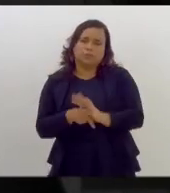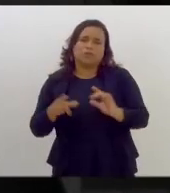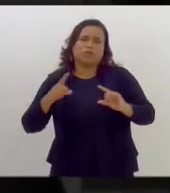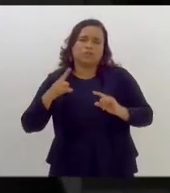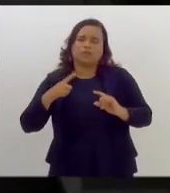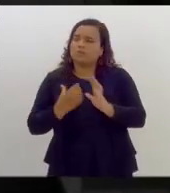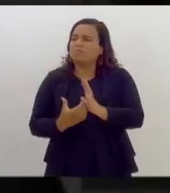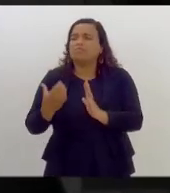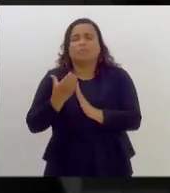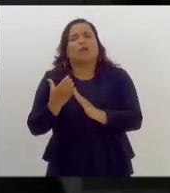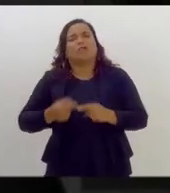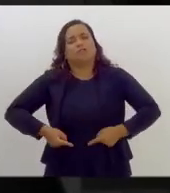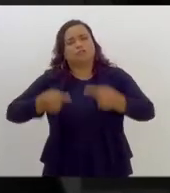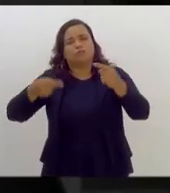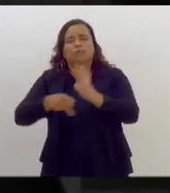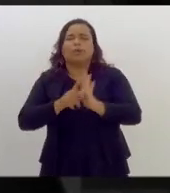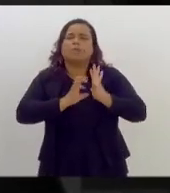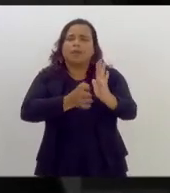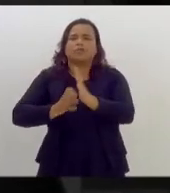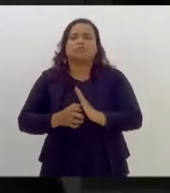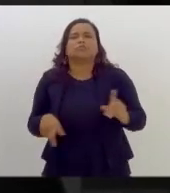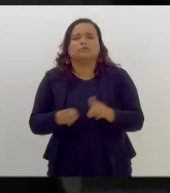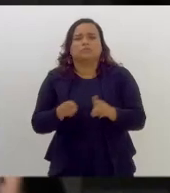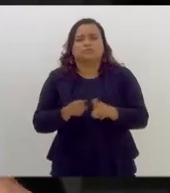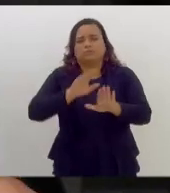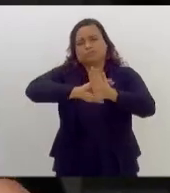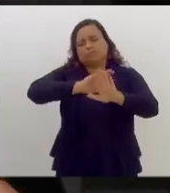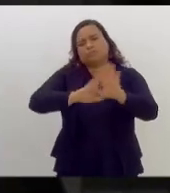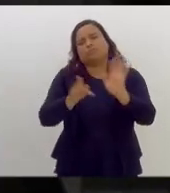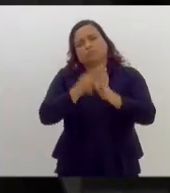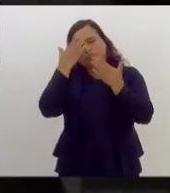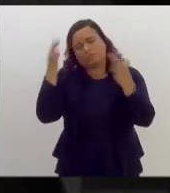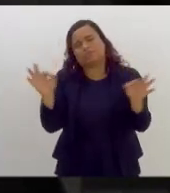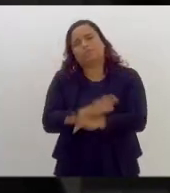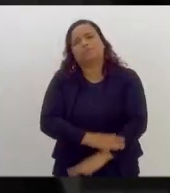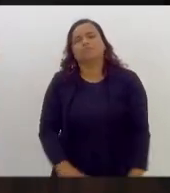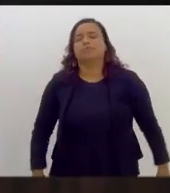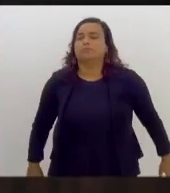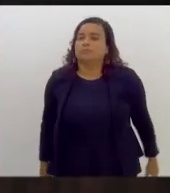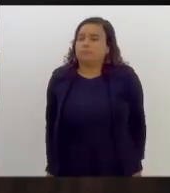muito além das disputas partidárias e das disputas ideológicas. Muito obrigado.